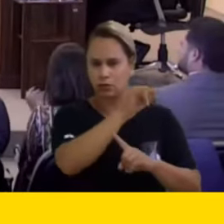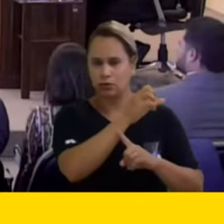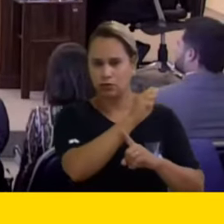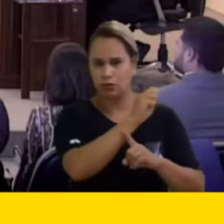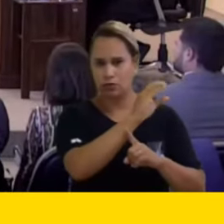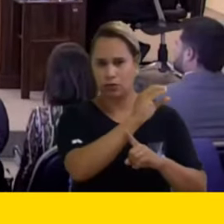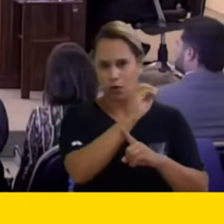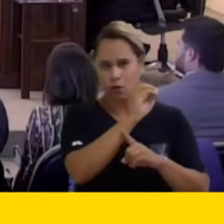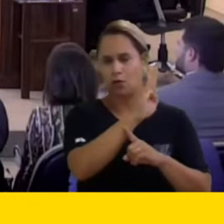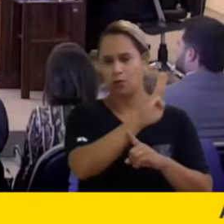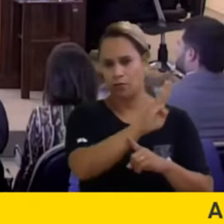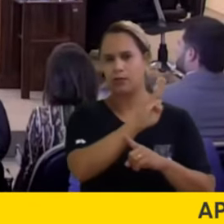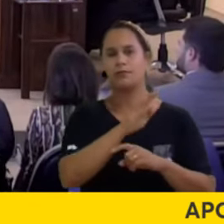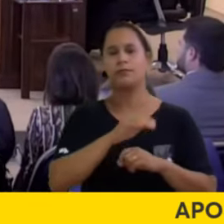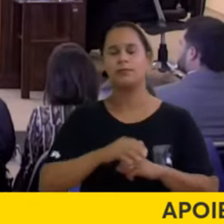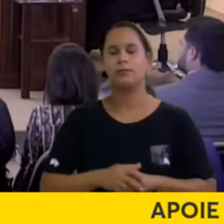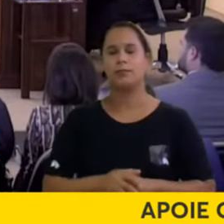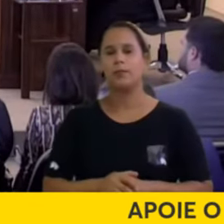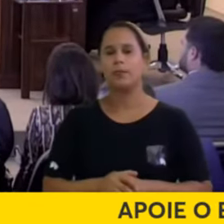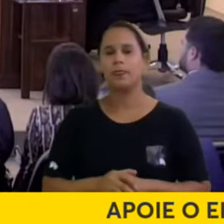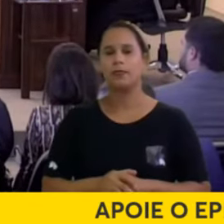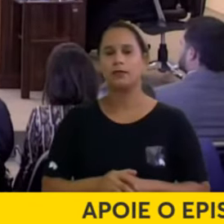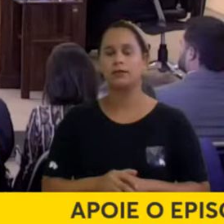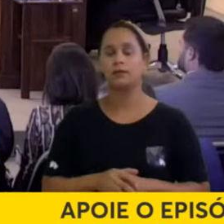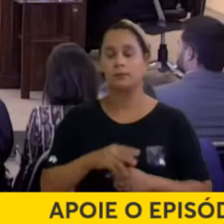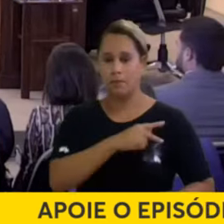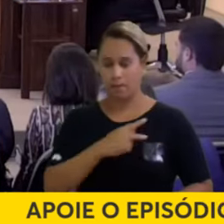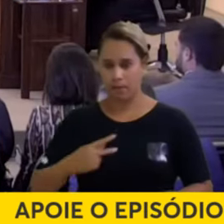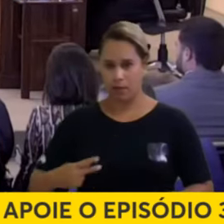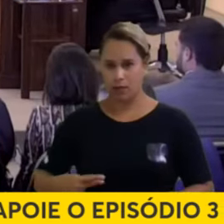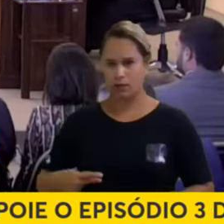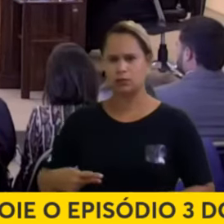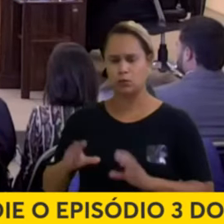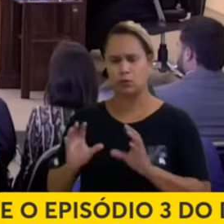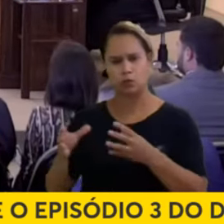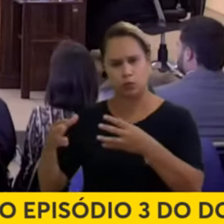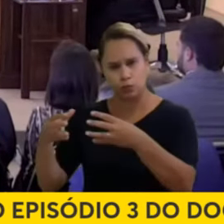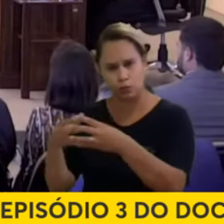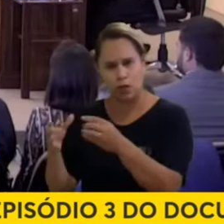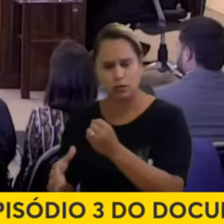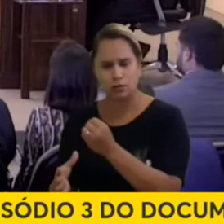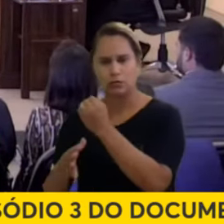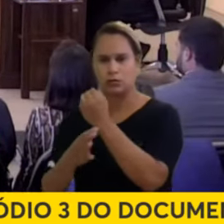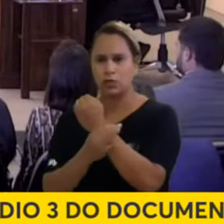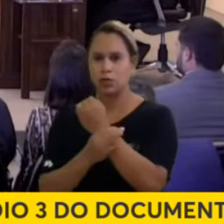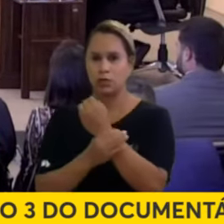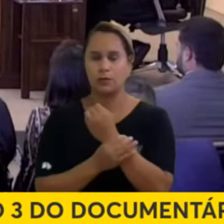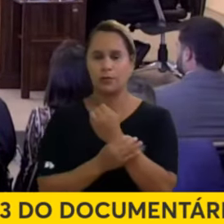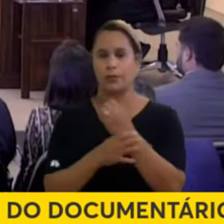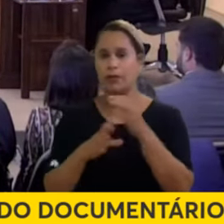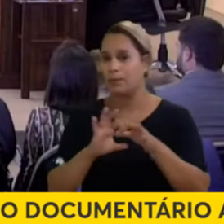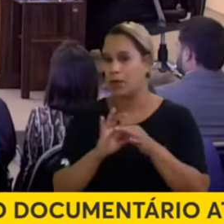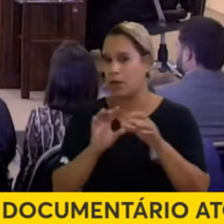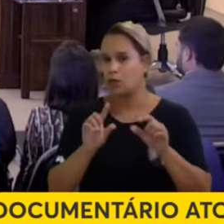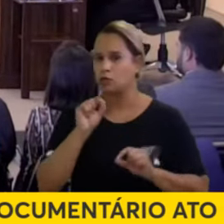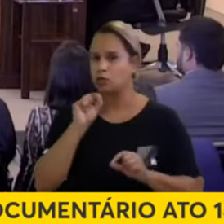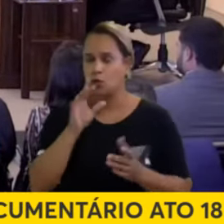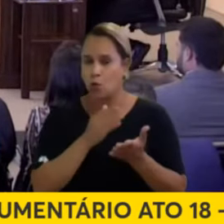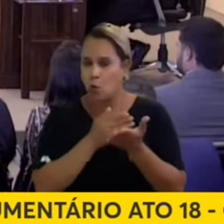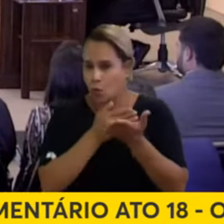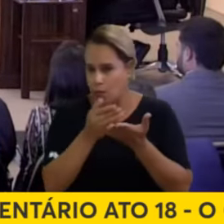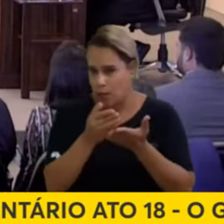o nosso presidente da Comissão de segurança que são permitidas as imagens somente no começo né do do